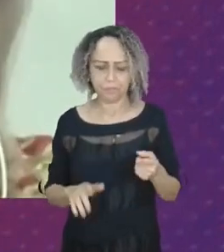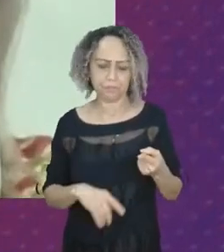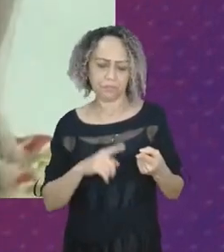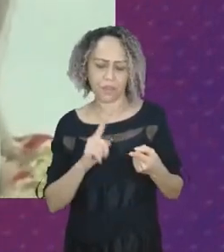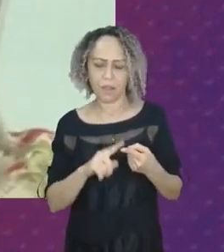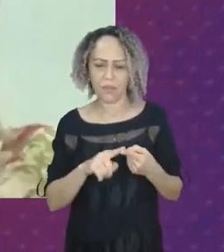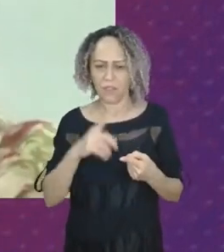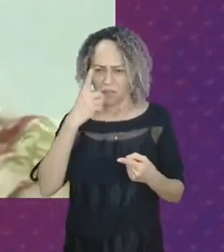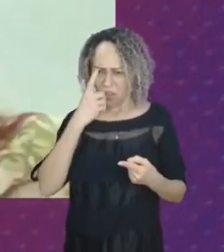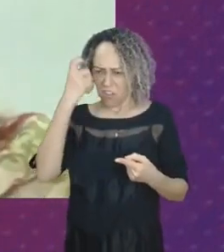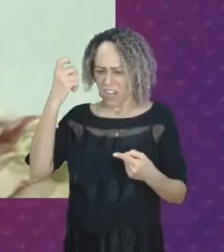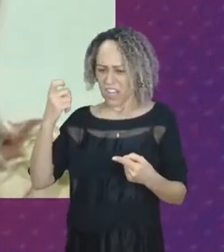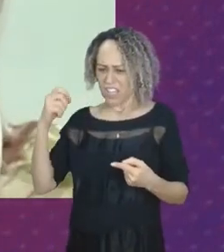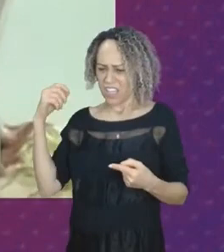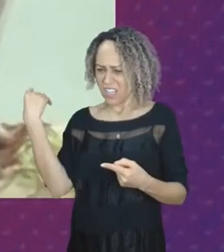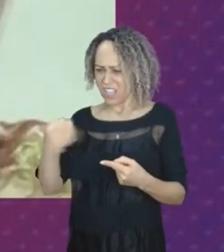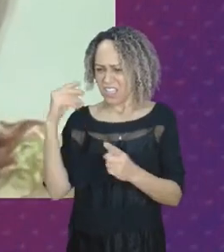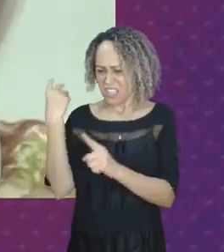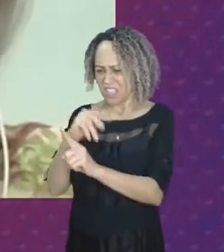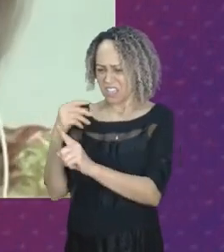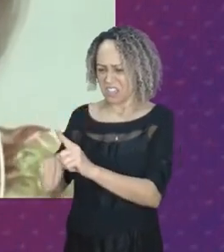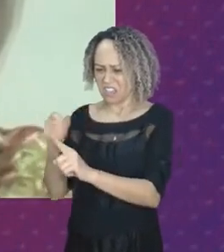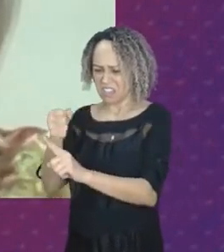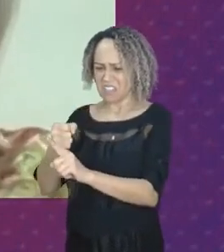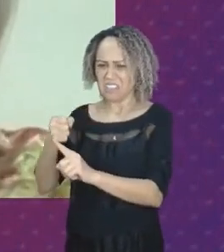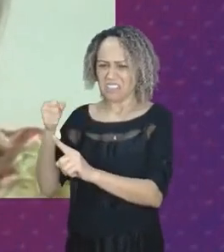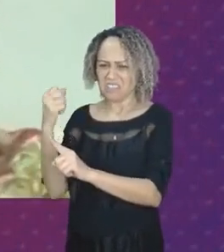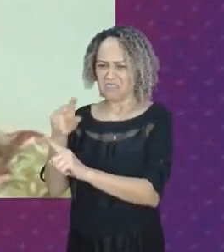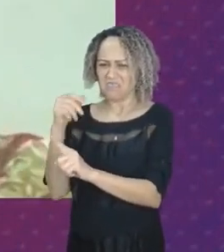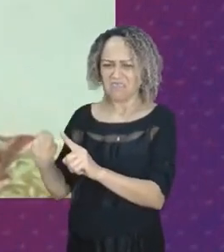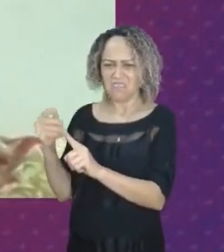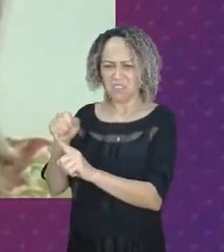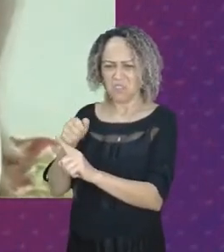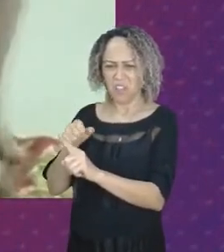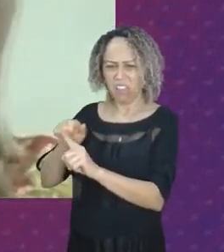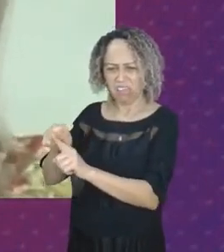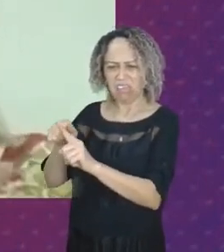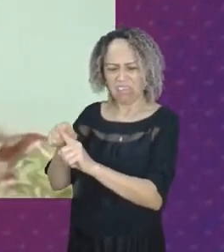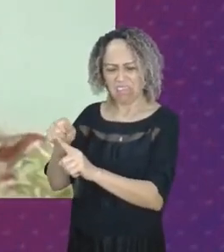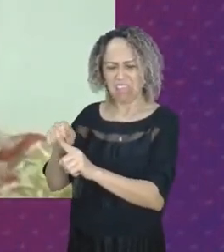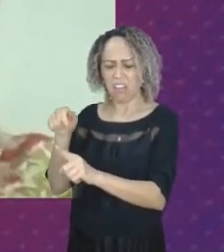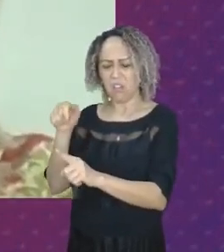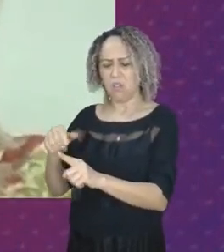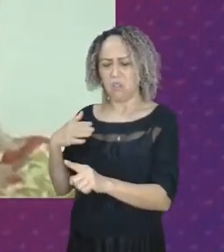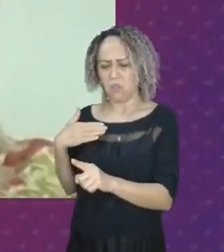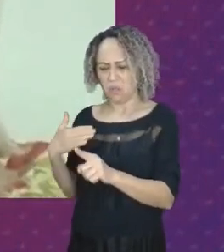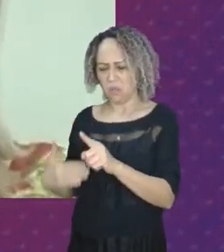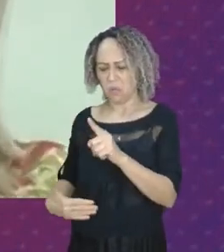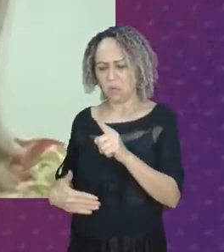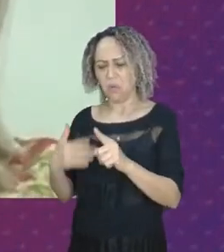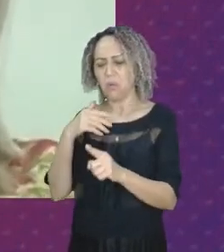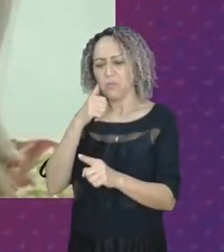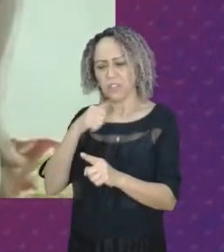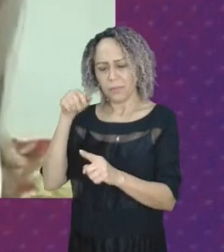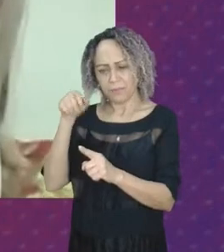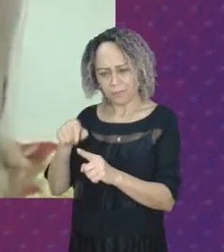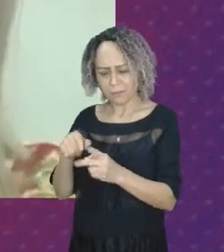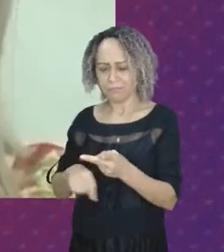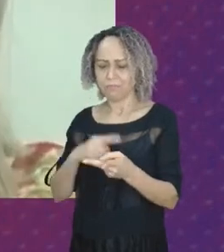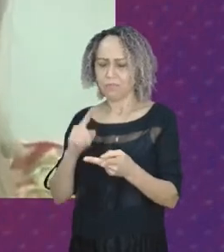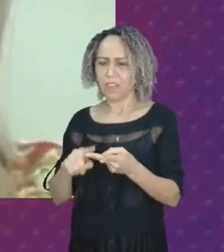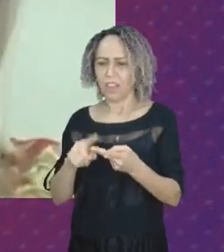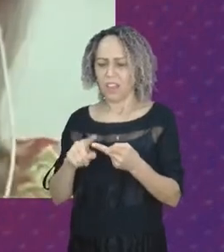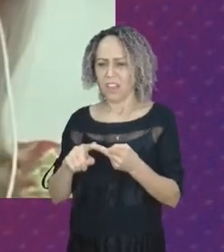violência física, que significa qualquer conduta ou ação que viole a integridade corporal da mulher, a